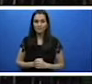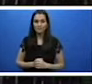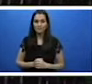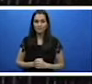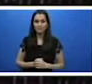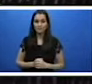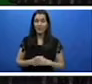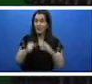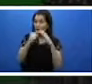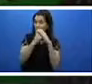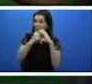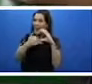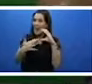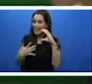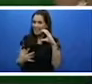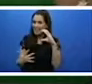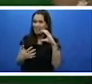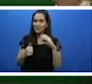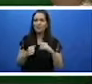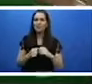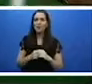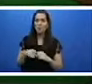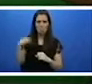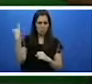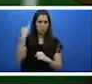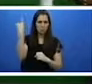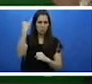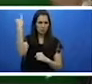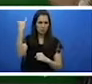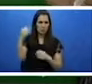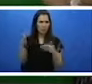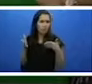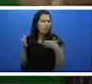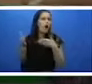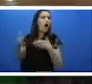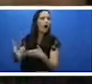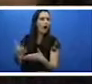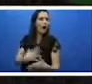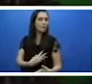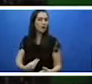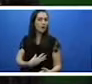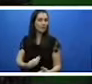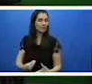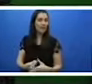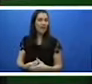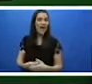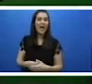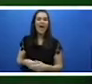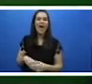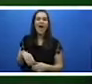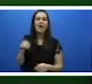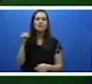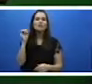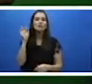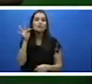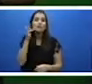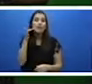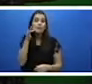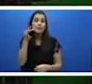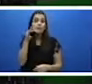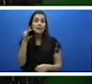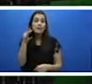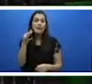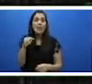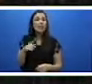uma característica exclusiva, tá? Que é só dos mamíferos, é que as fêmeas produzem leite